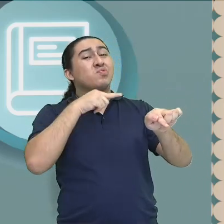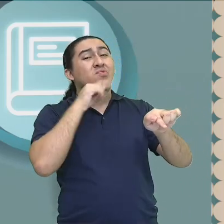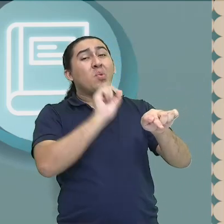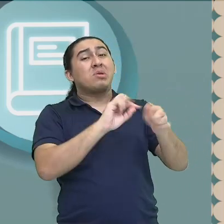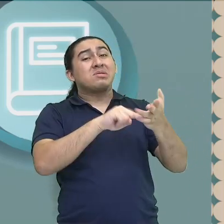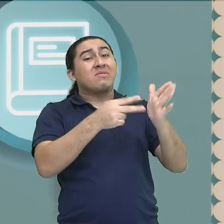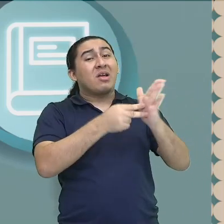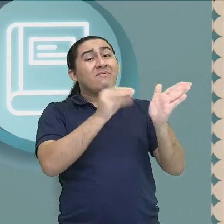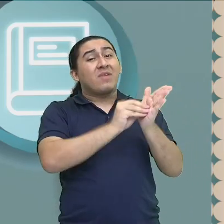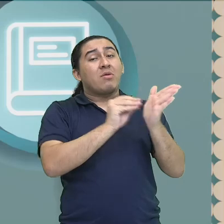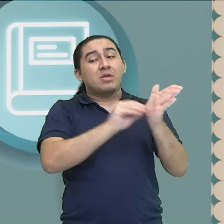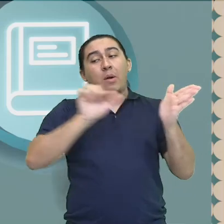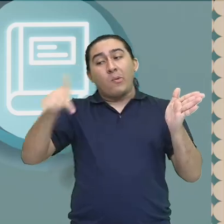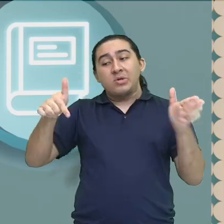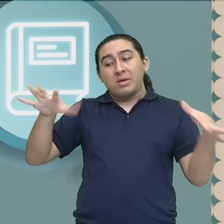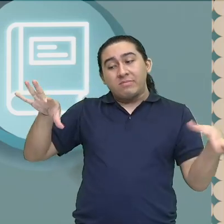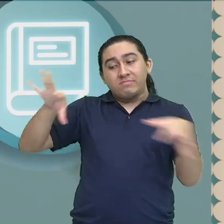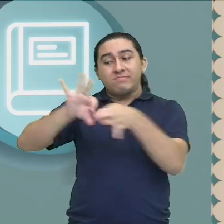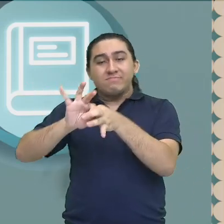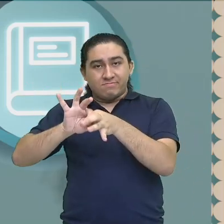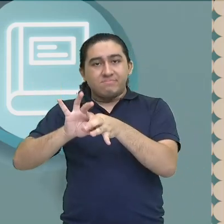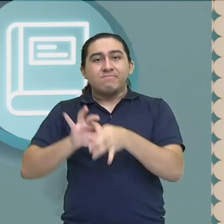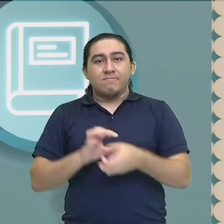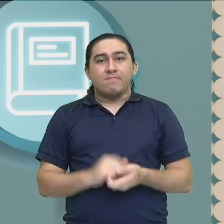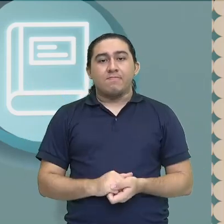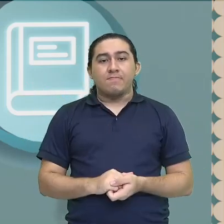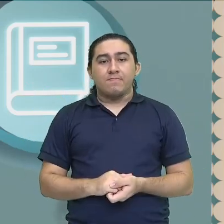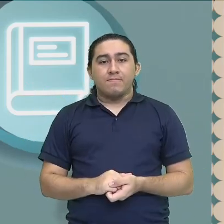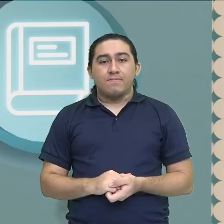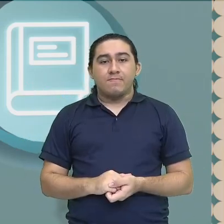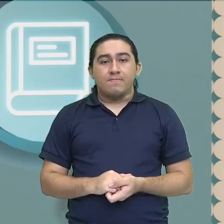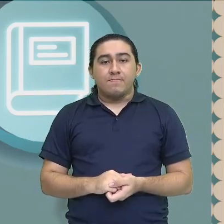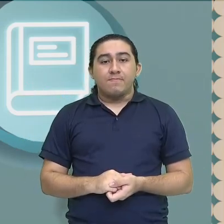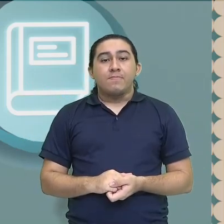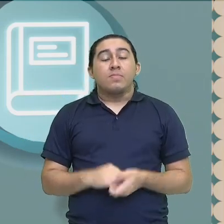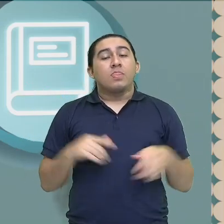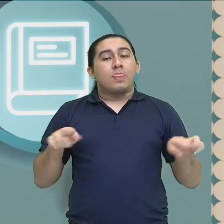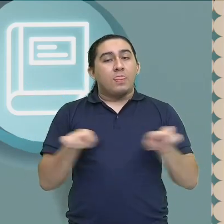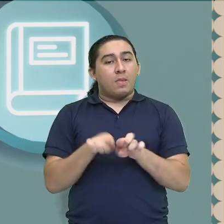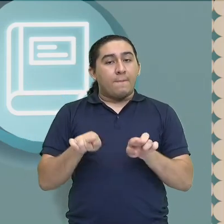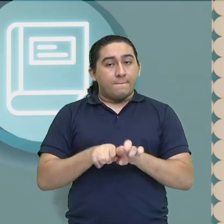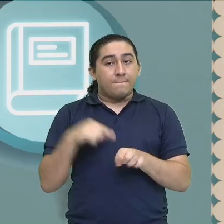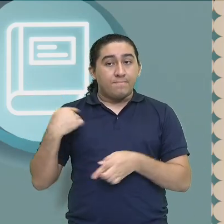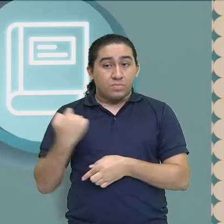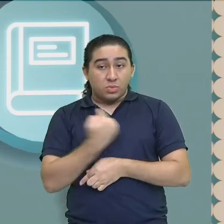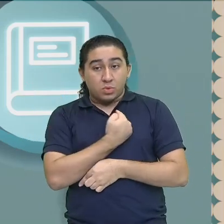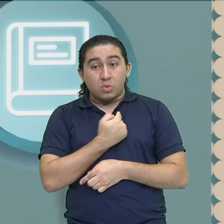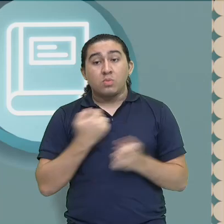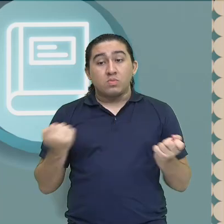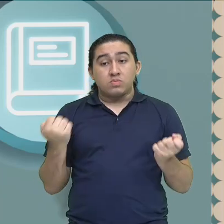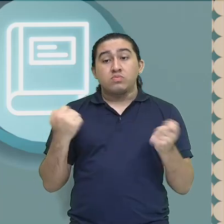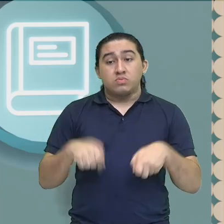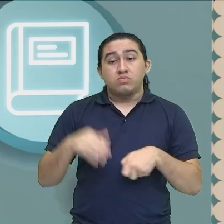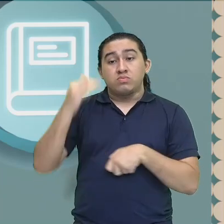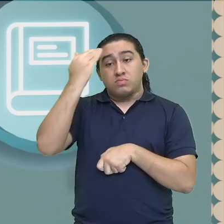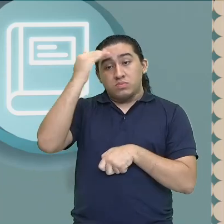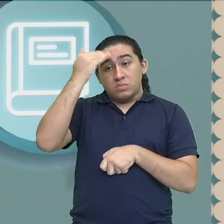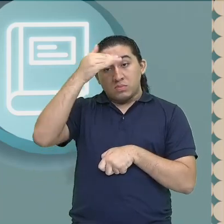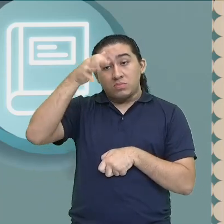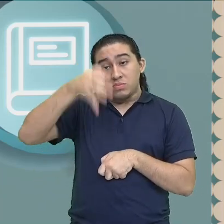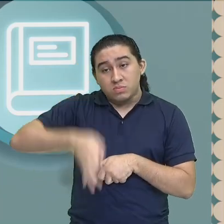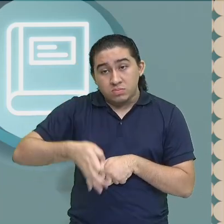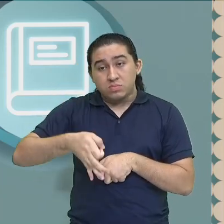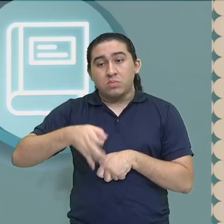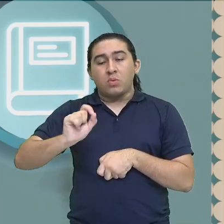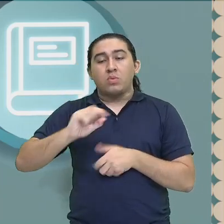quer transmitir. E para que nós, né, consigamos